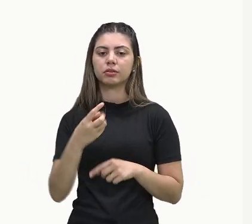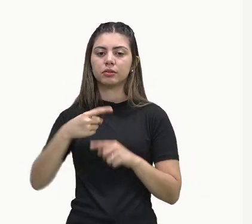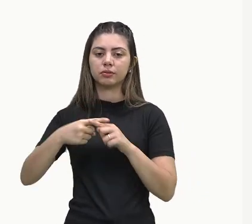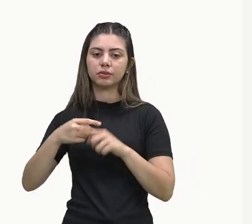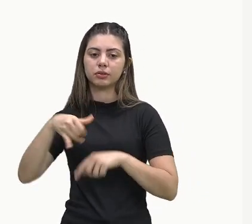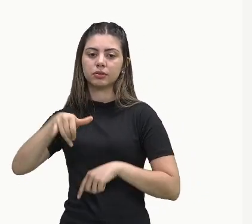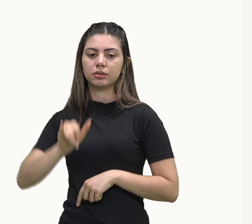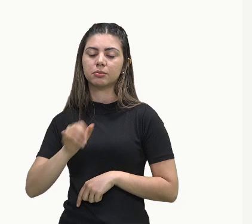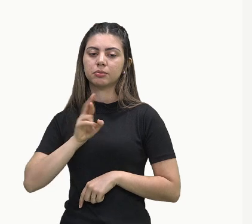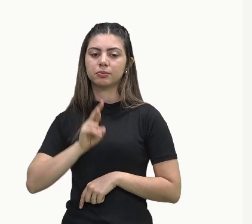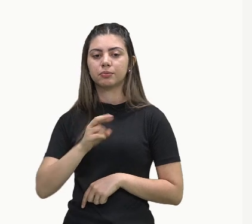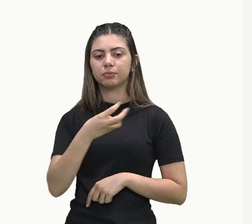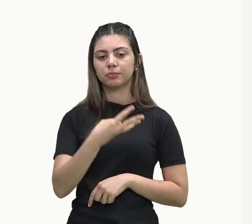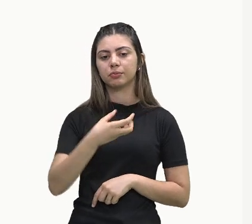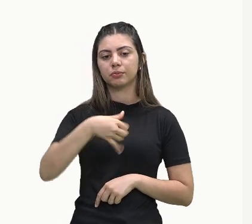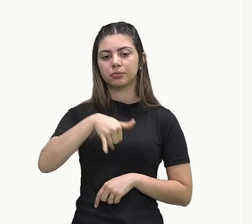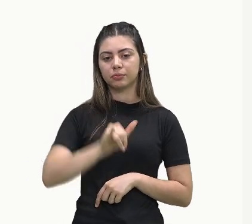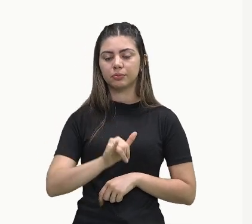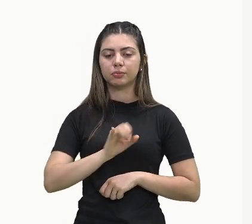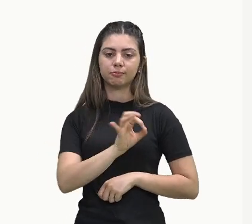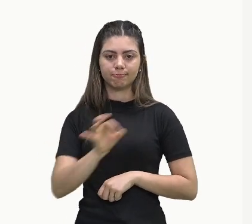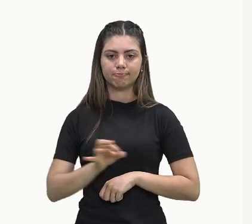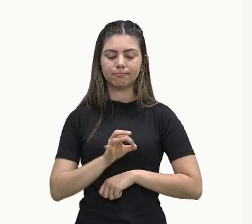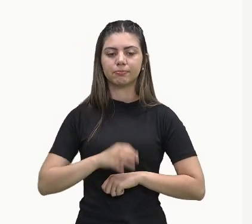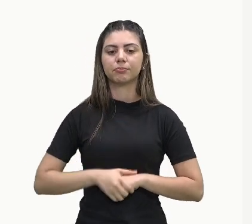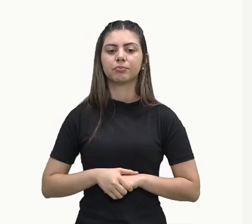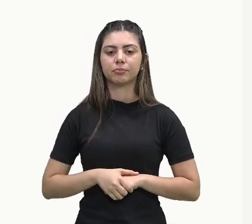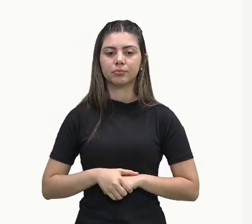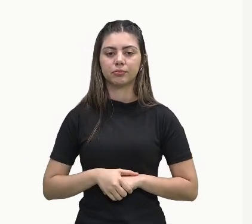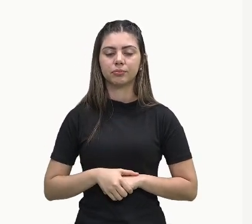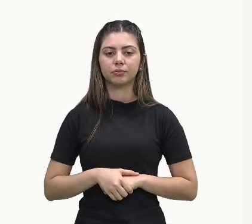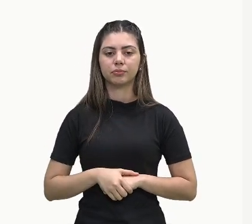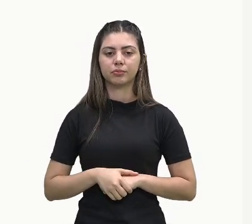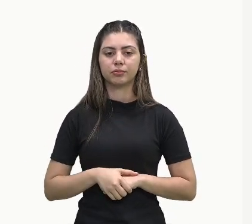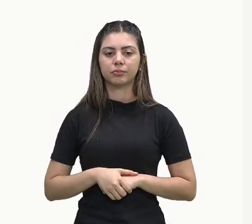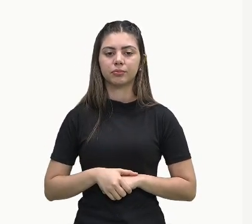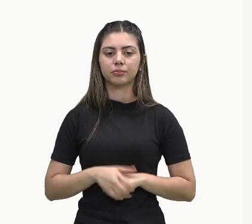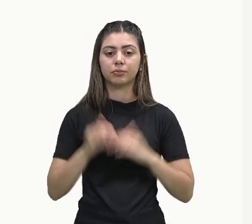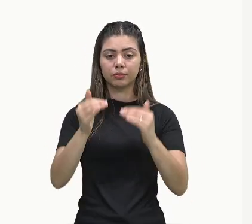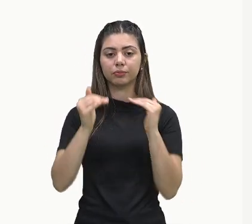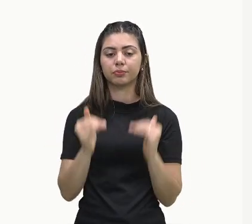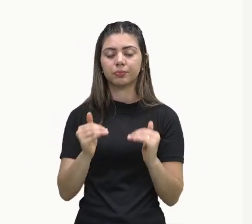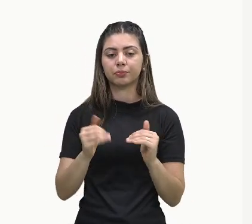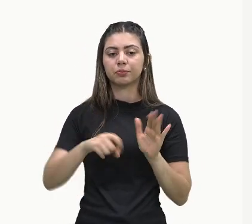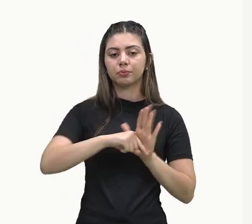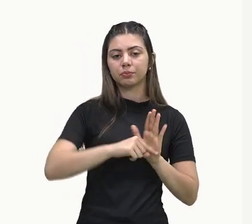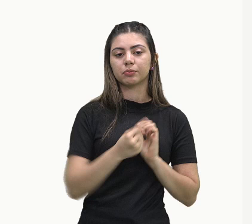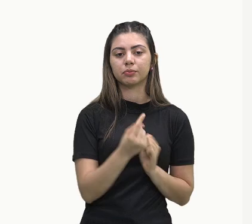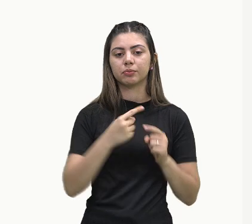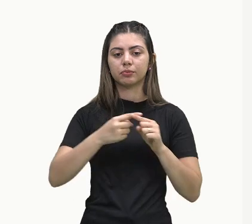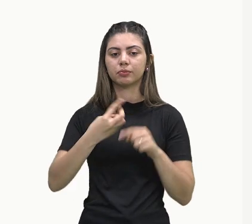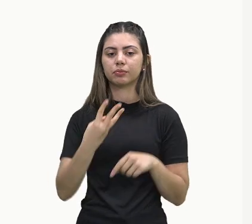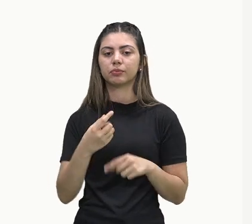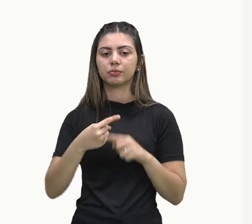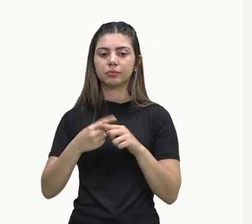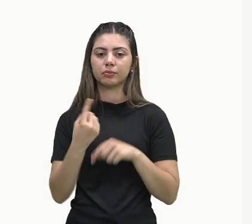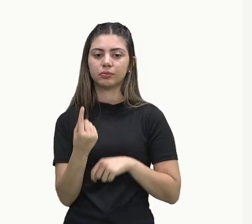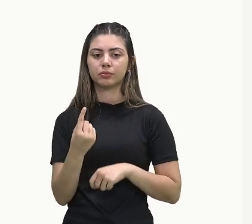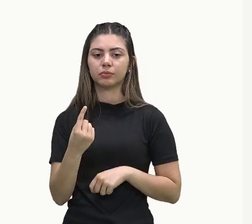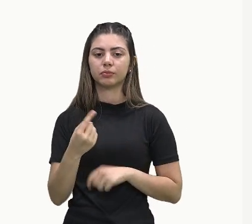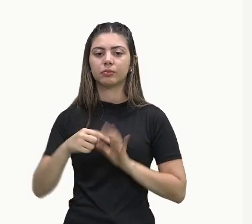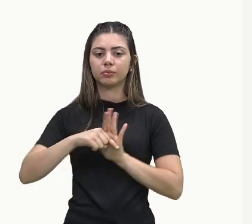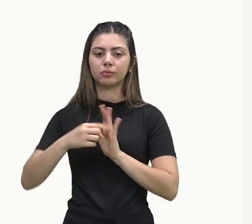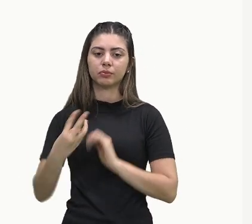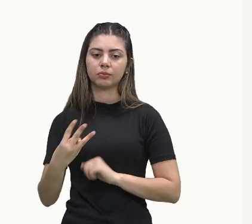y 3y perfeito aí eu vou ter - 1 x 3 x 1